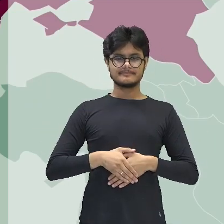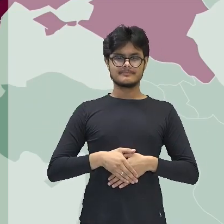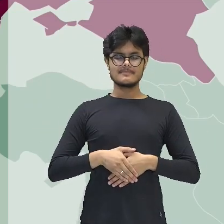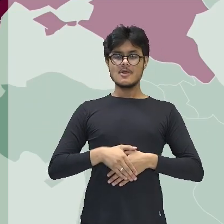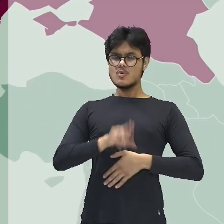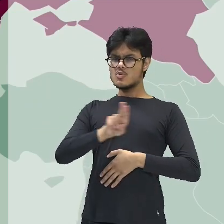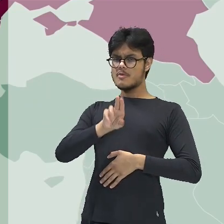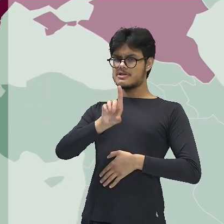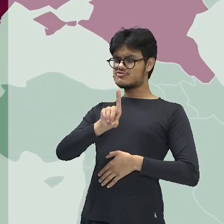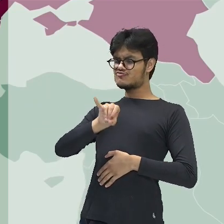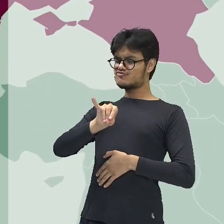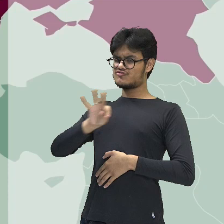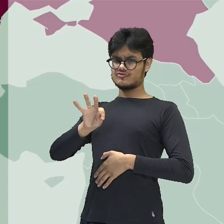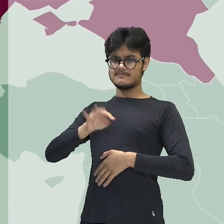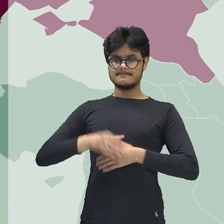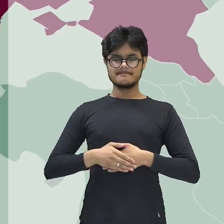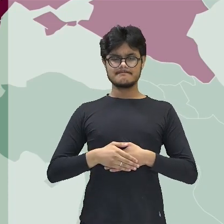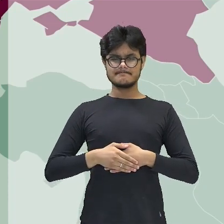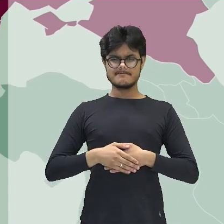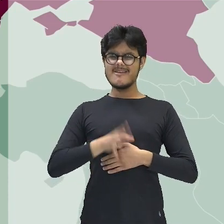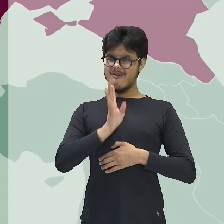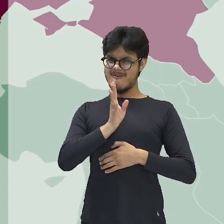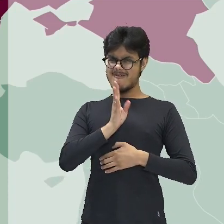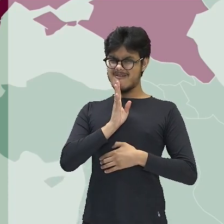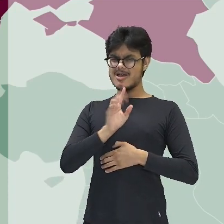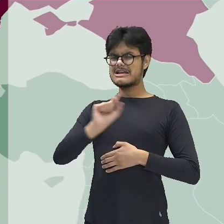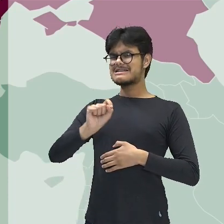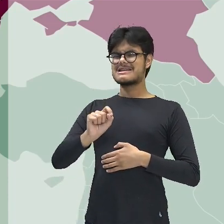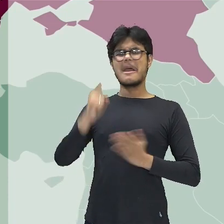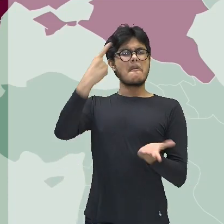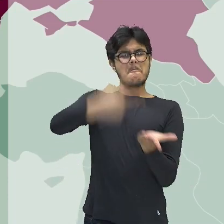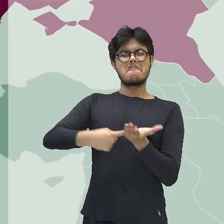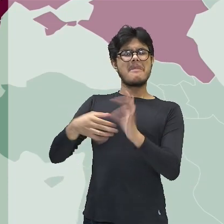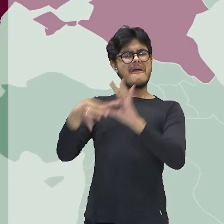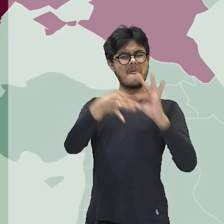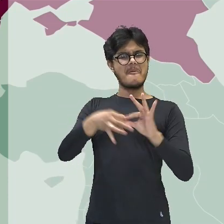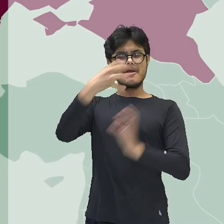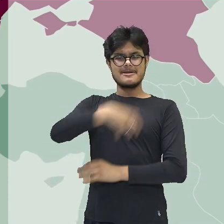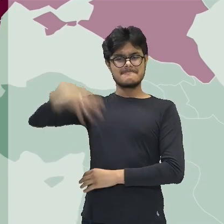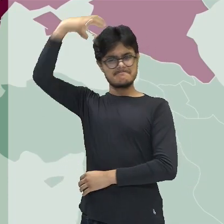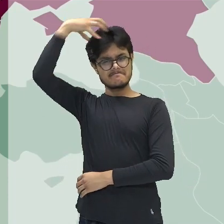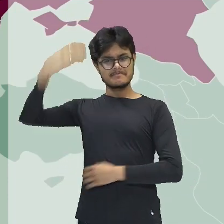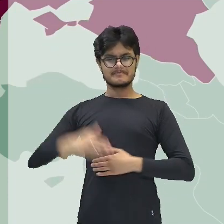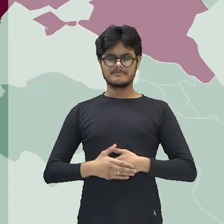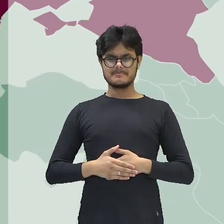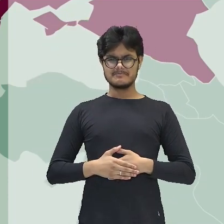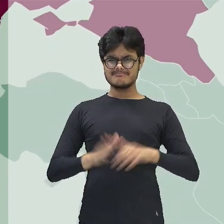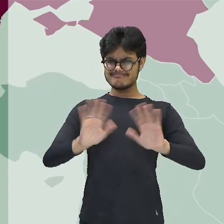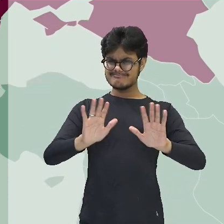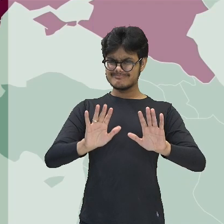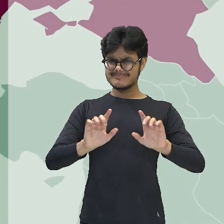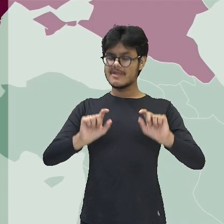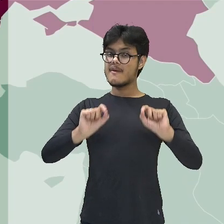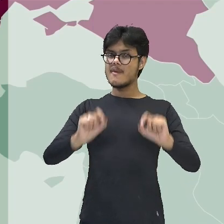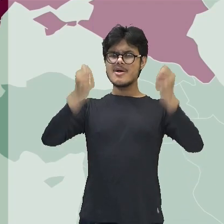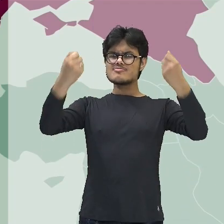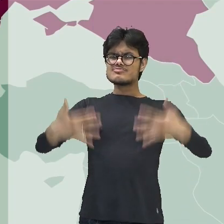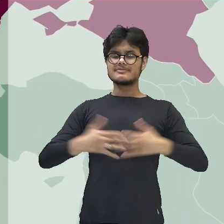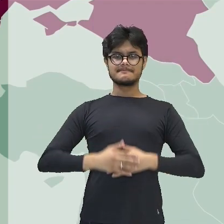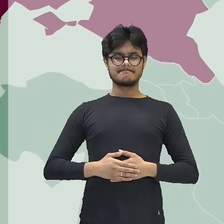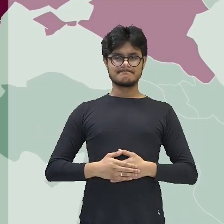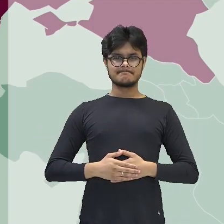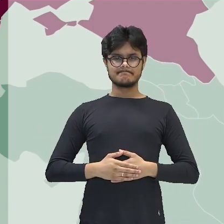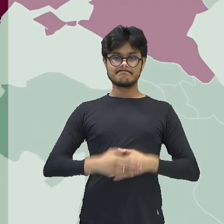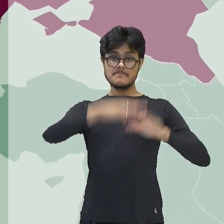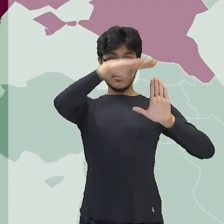DIT. Vocês sabem o que é pacto colonial? Não? Vou explicar. É um conjunto